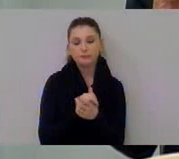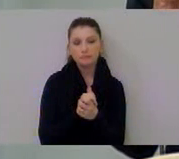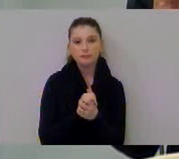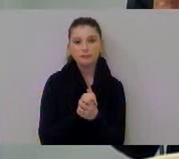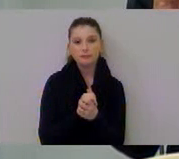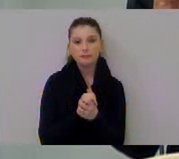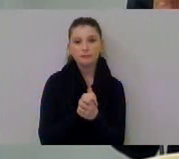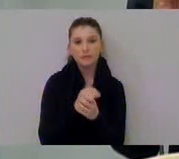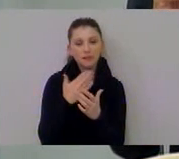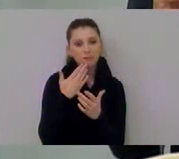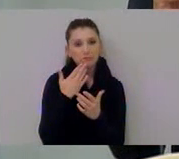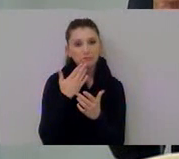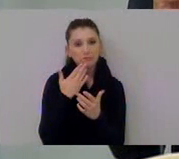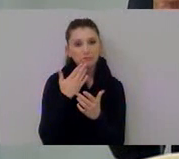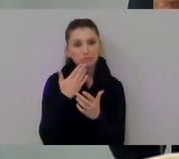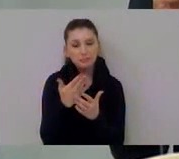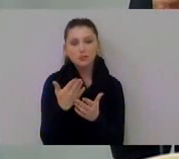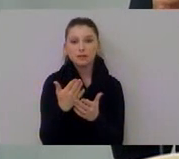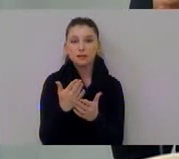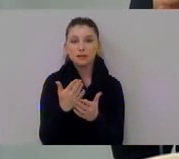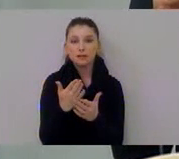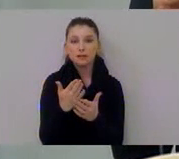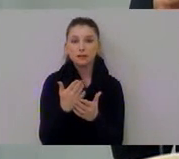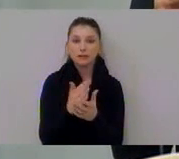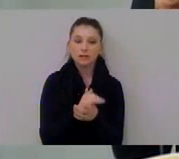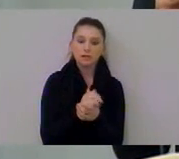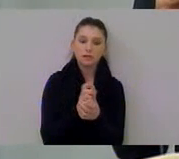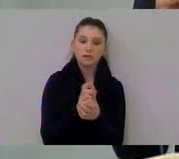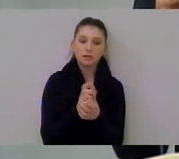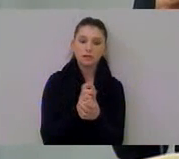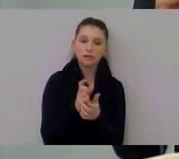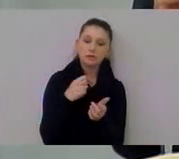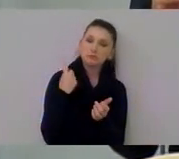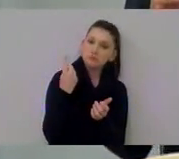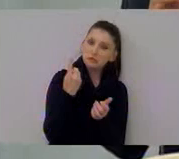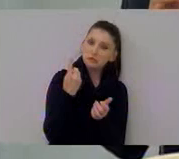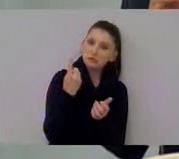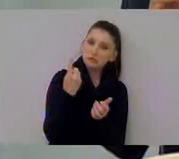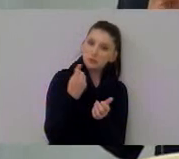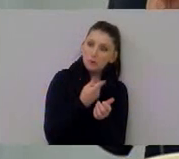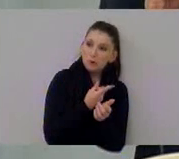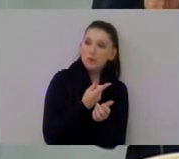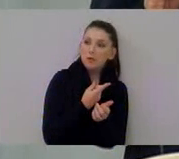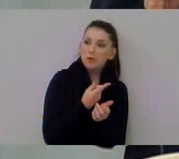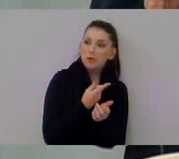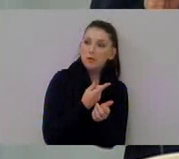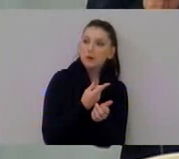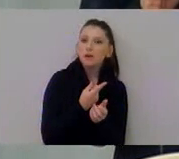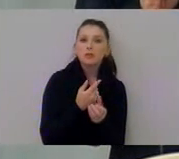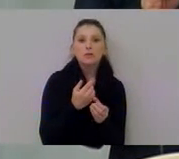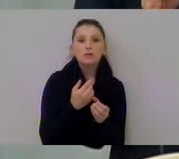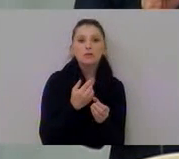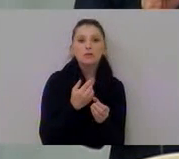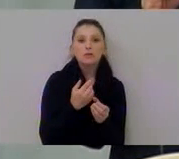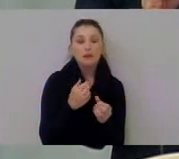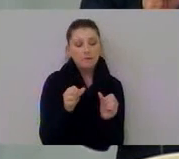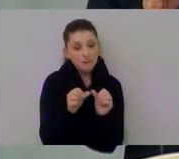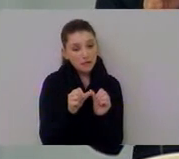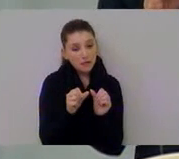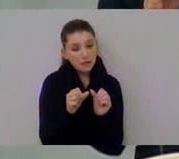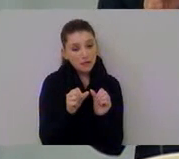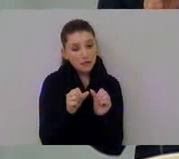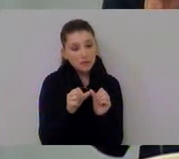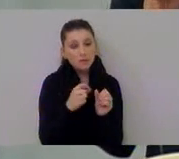Pedir, acho que todo mundo tem que fazer a sua parte, todo mundo vai chegar ao seu